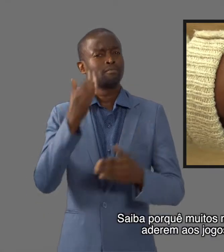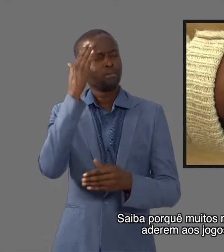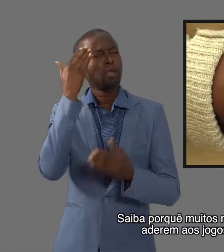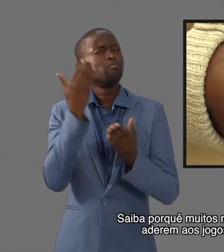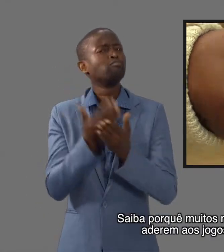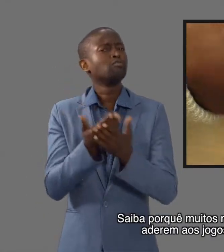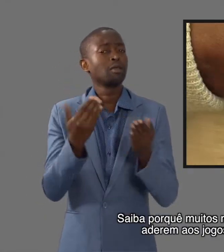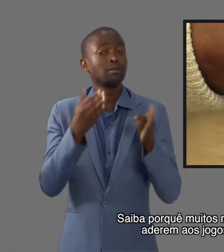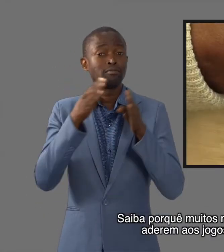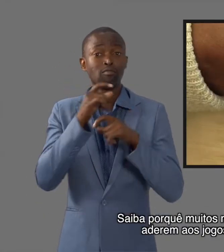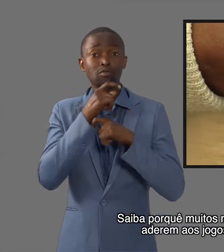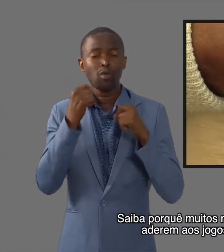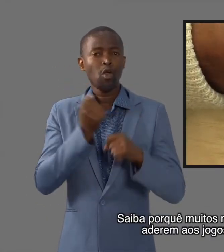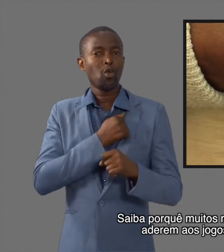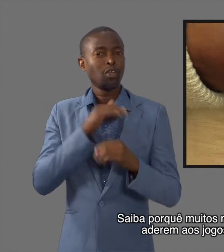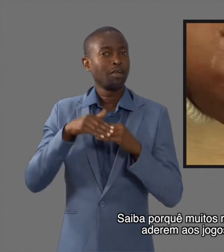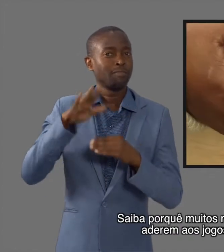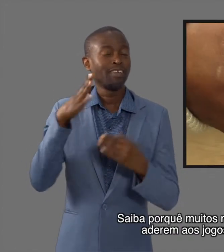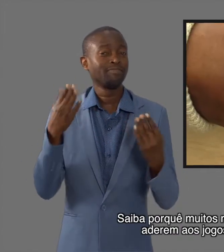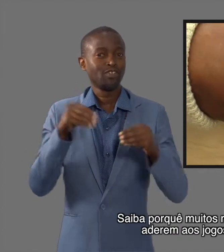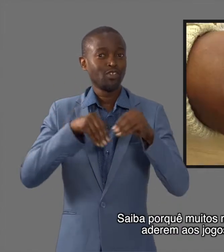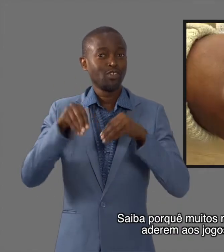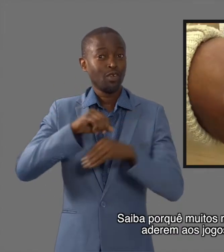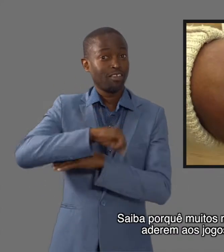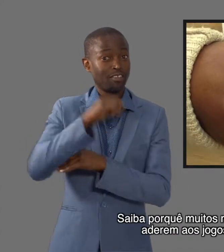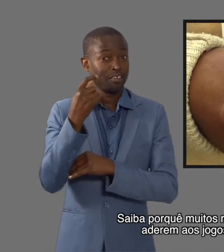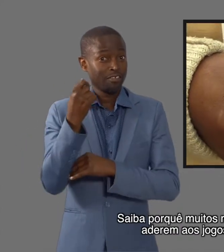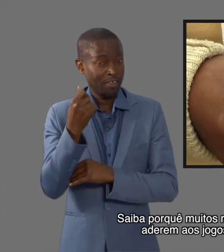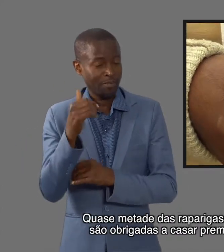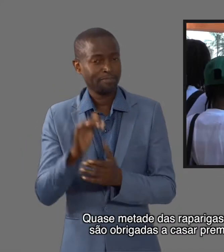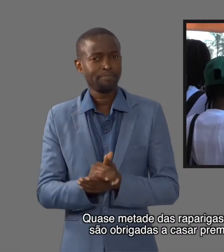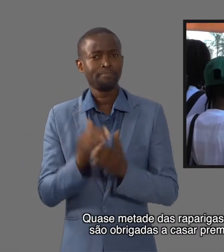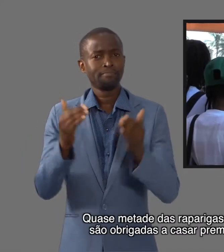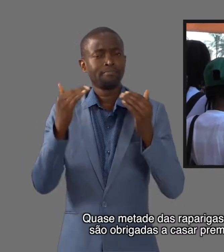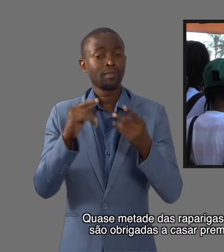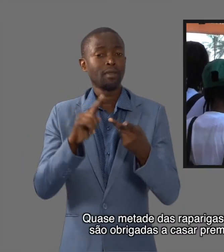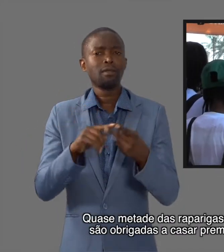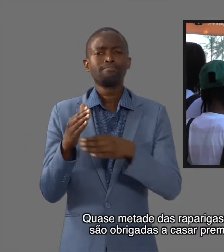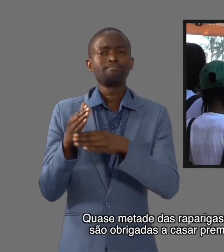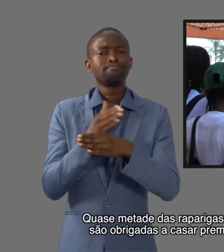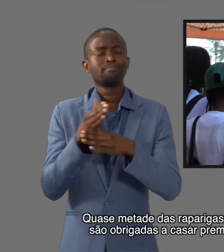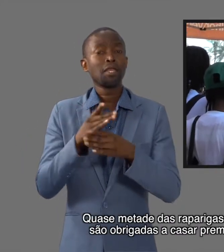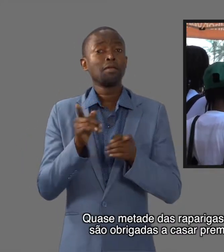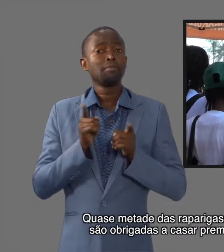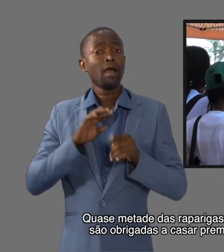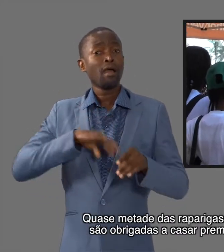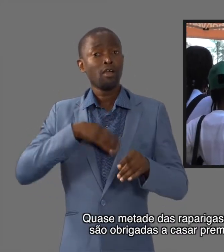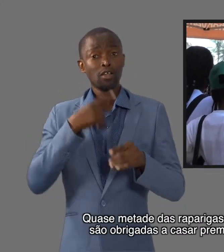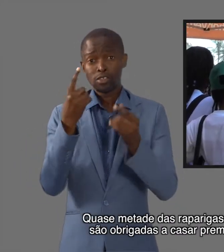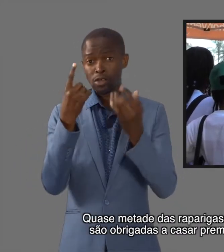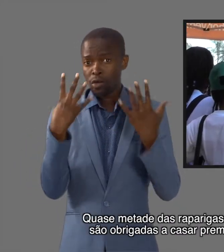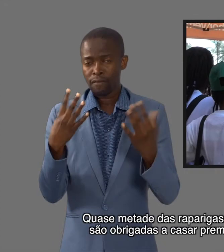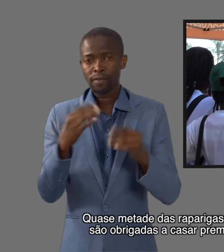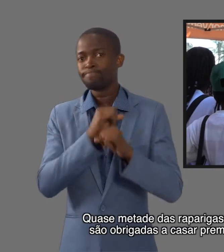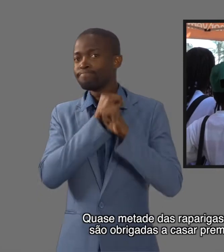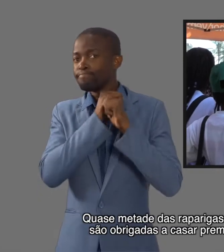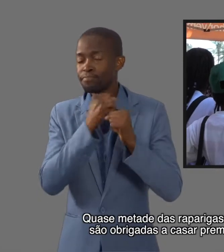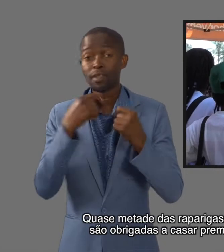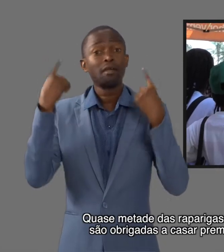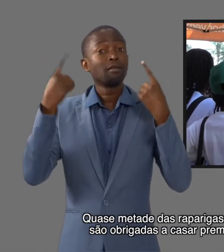Saiba porquê muitos moçambicanos aderem aos jogos de azar. Quase metade das raparigas até aos 19 anos